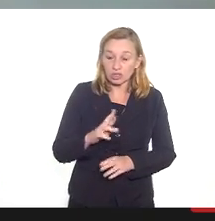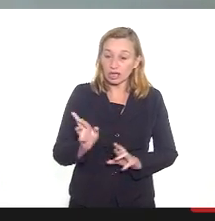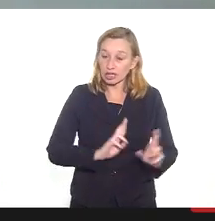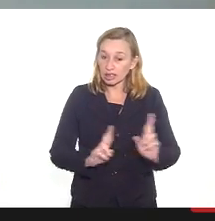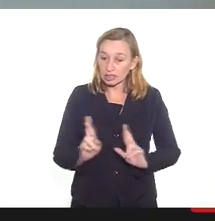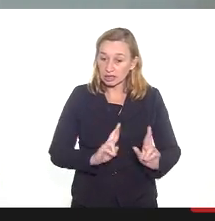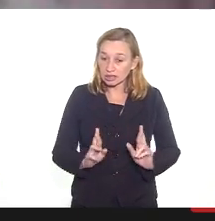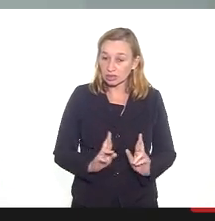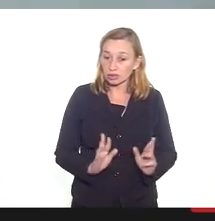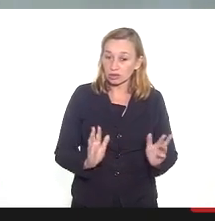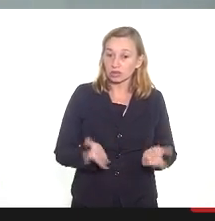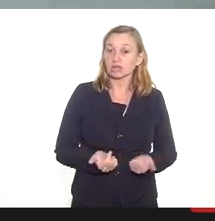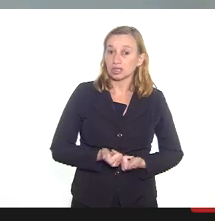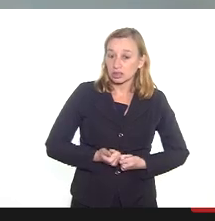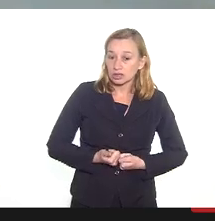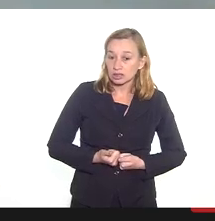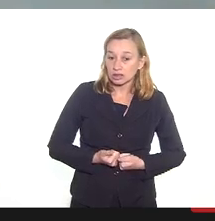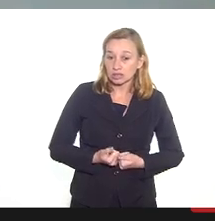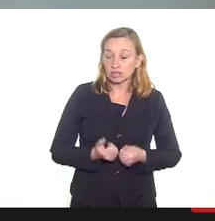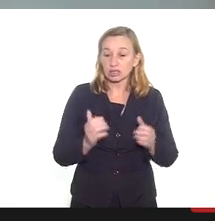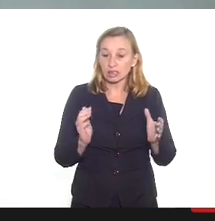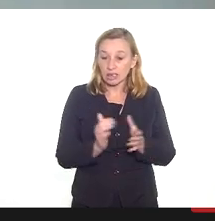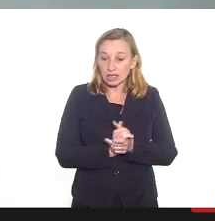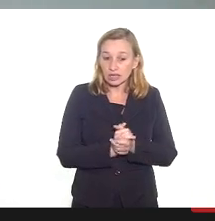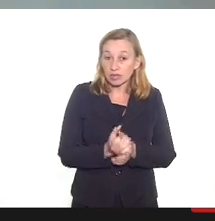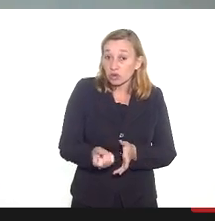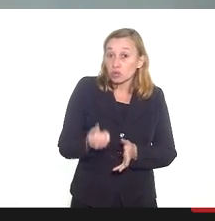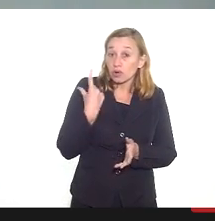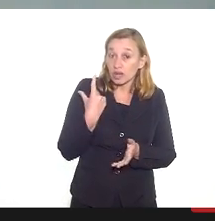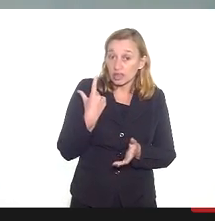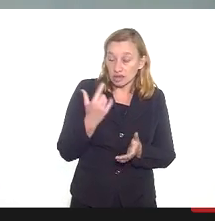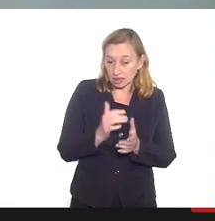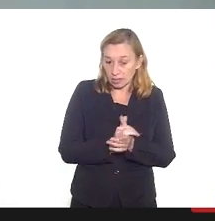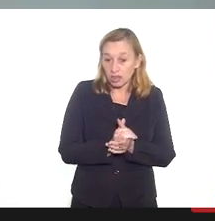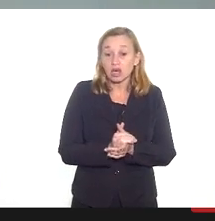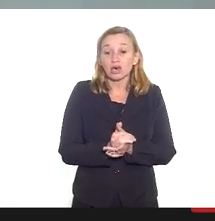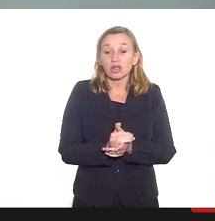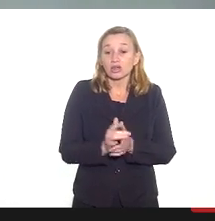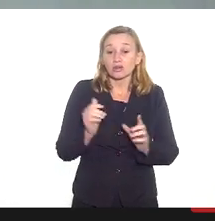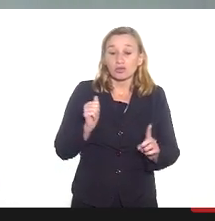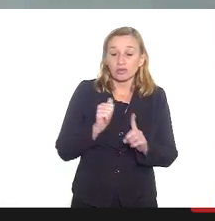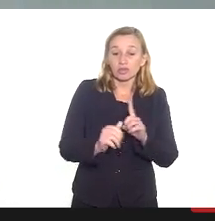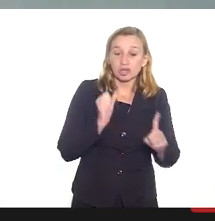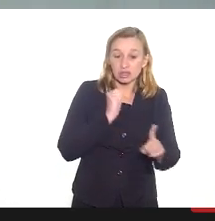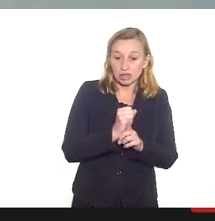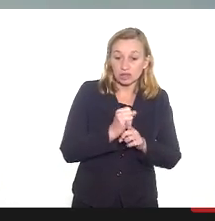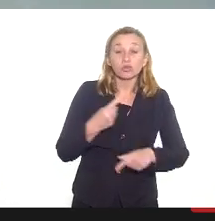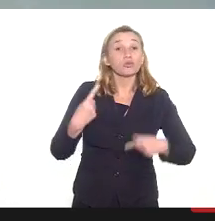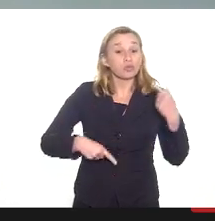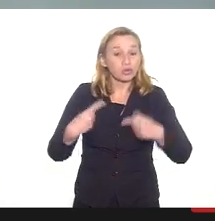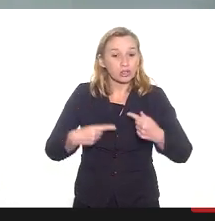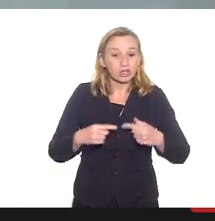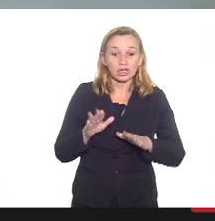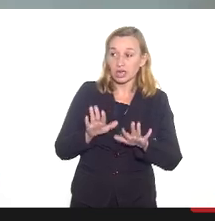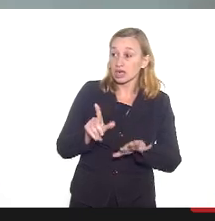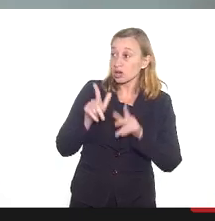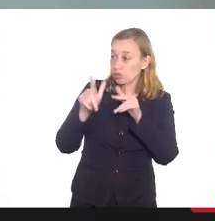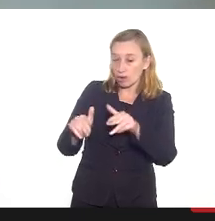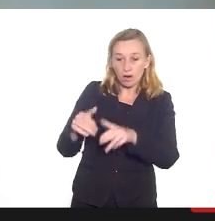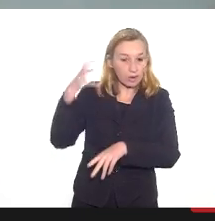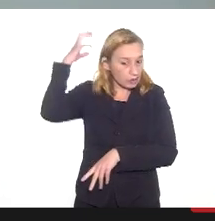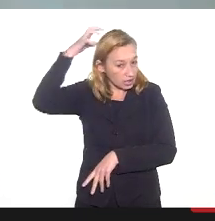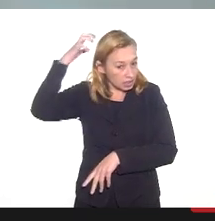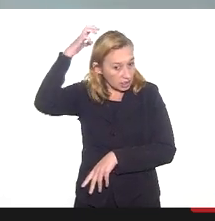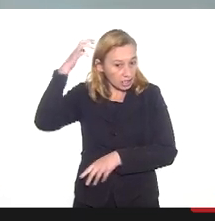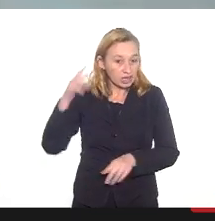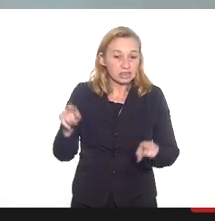relações afetivas, das ex-relações, ao feminicídio político, né? Como é o caso da Marielle, e também